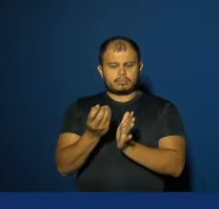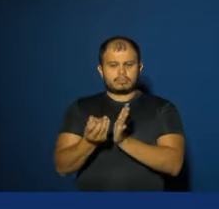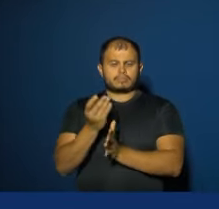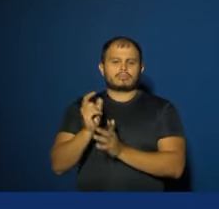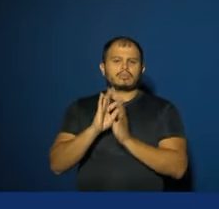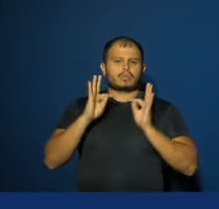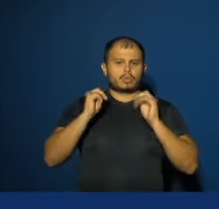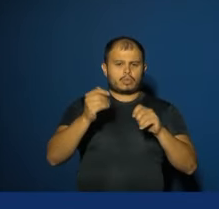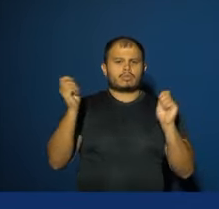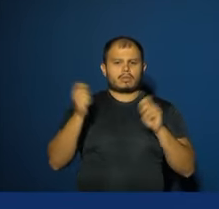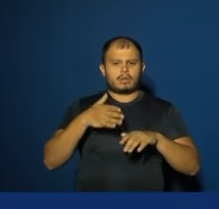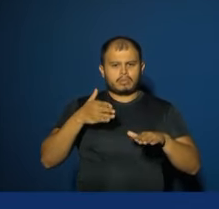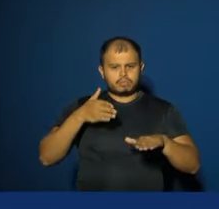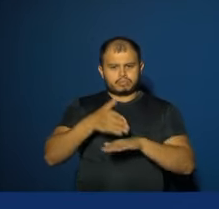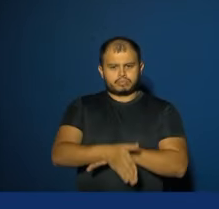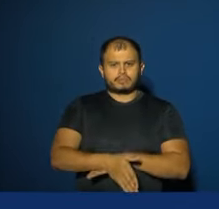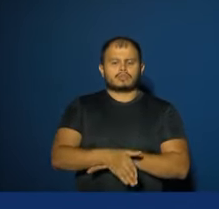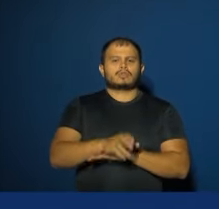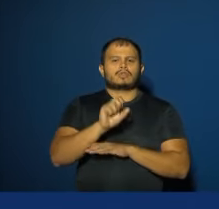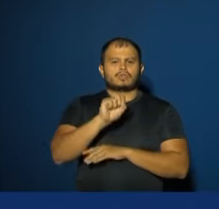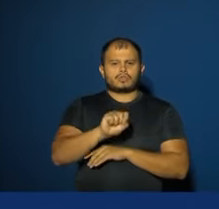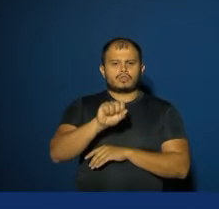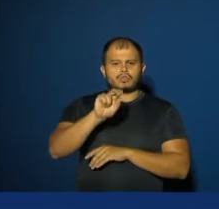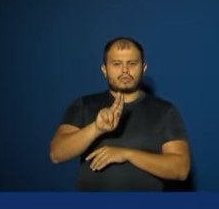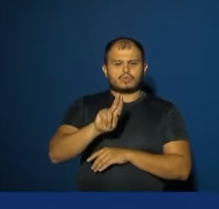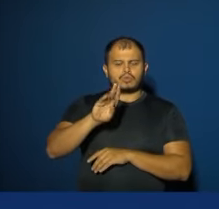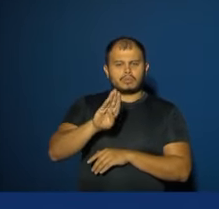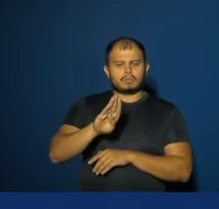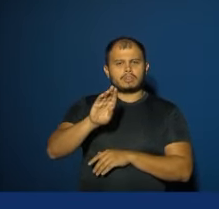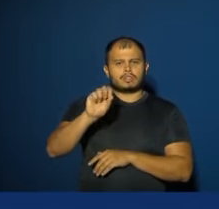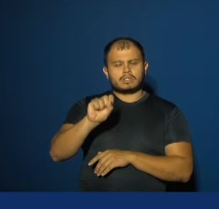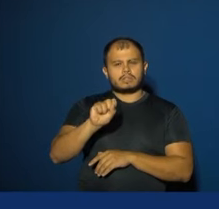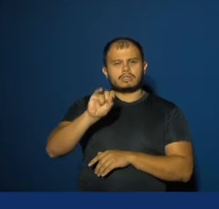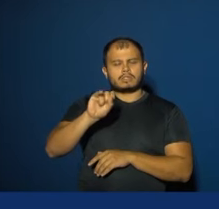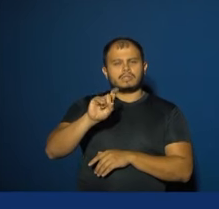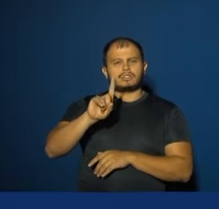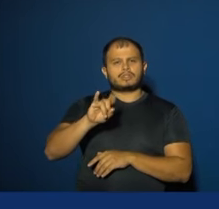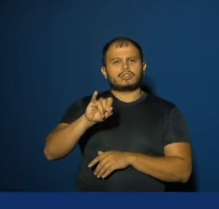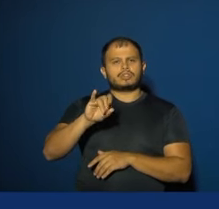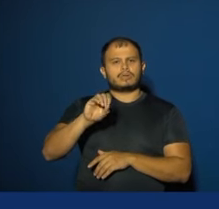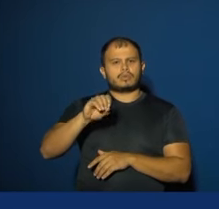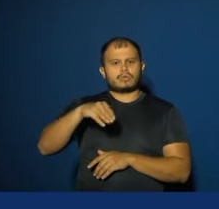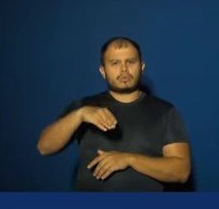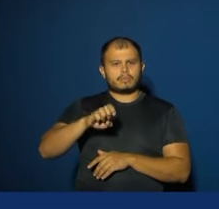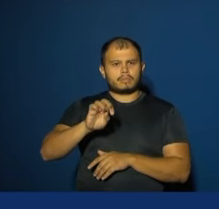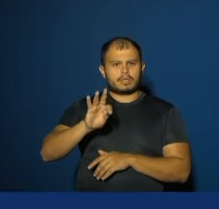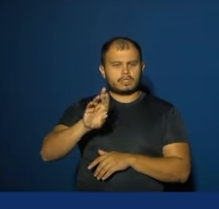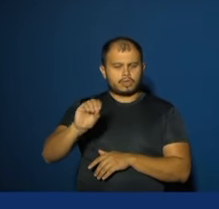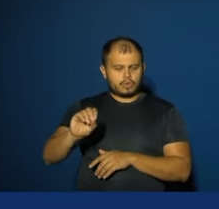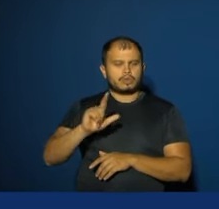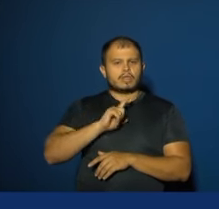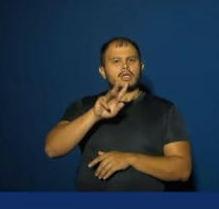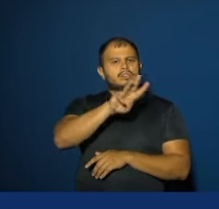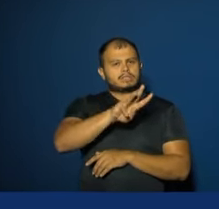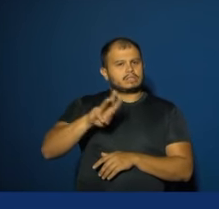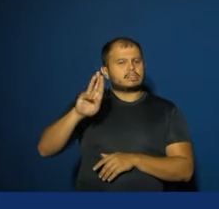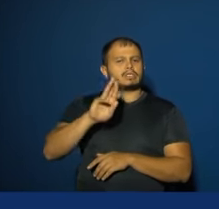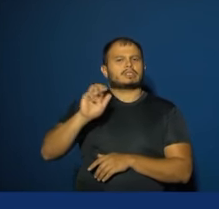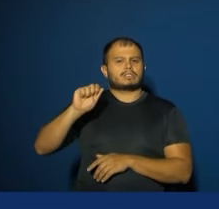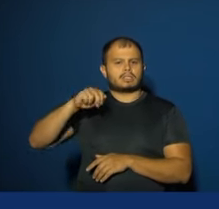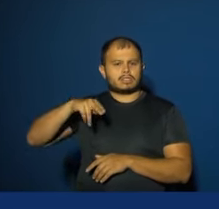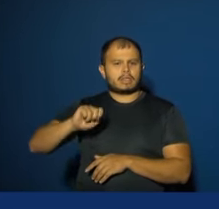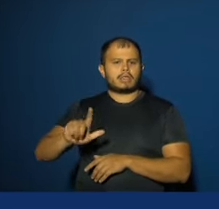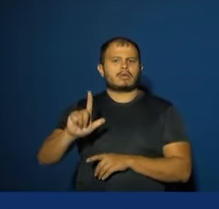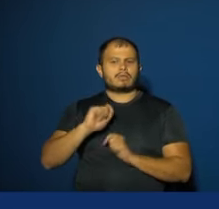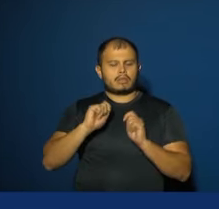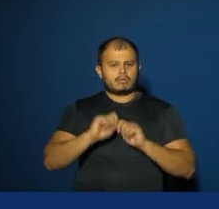todos podem acessar, chamada Subsidiômetro. Está na página da ANEEL e todos podem checar. E o